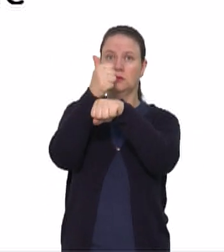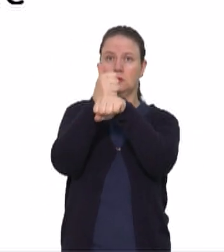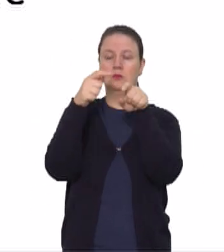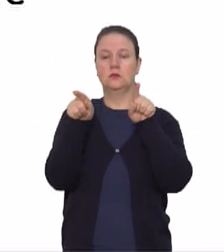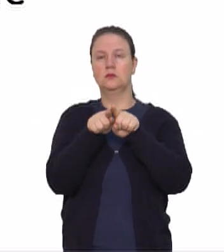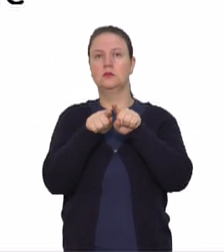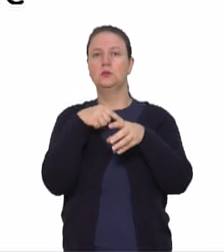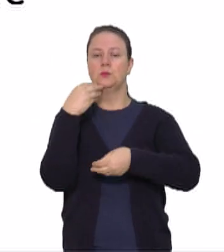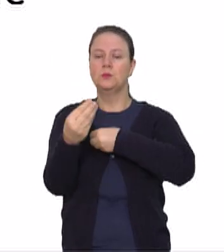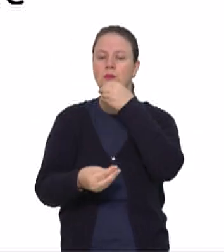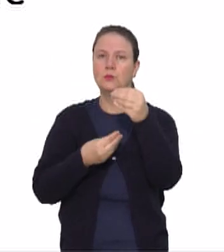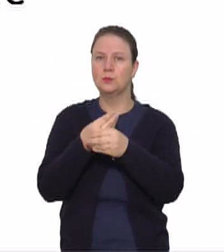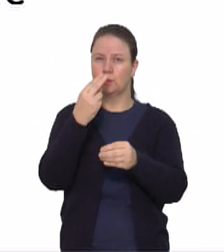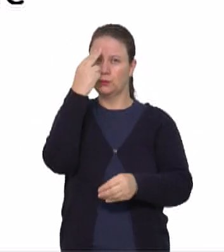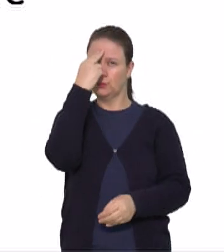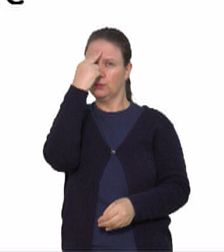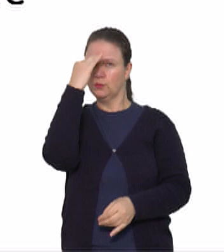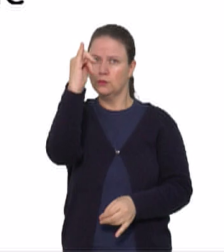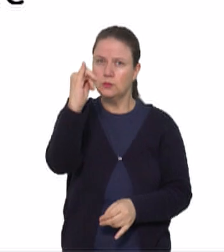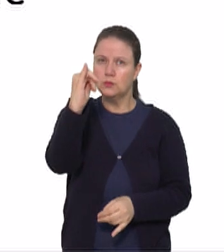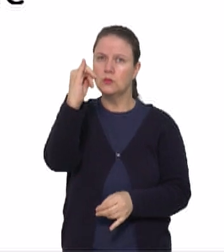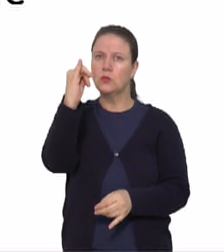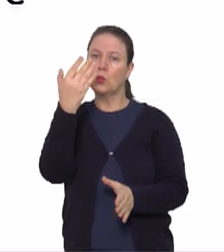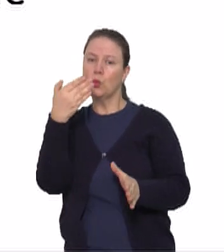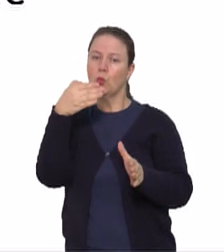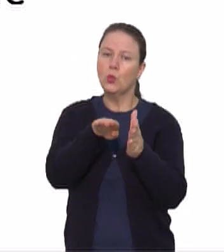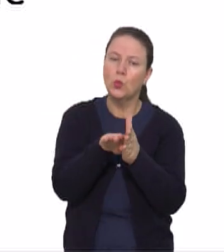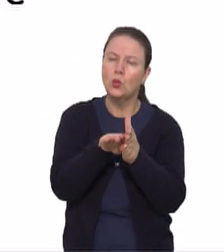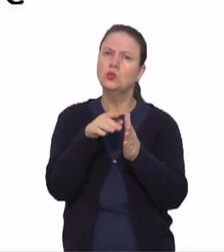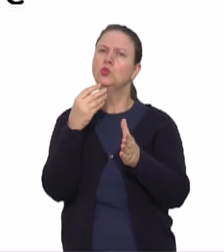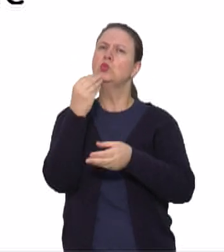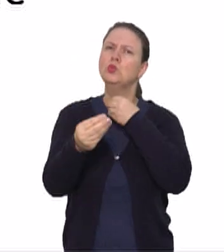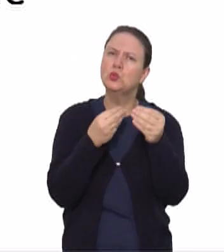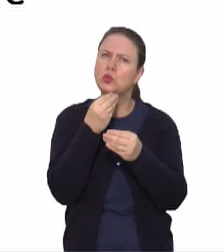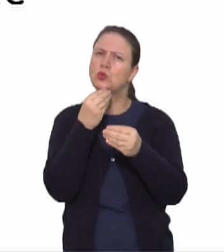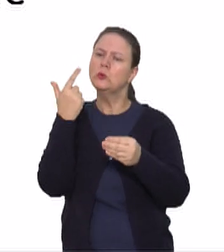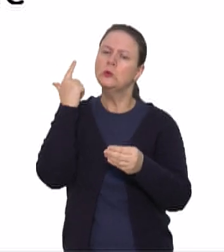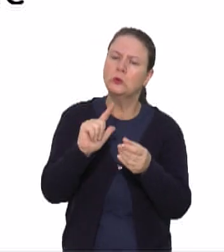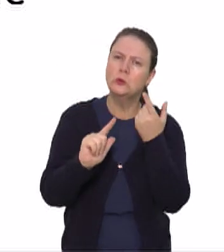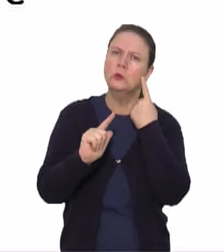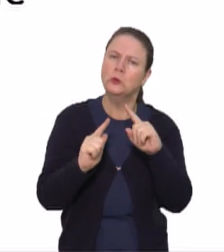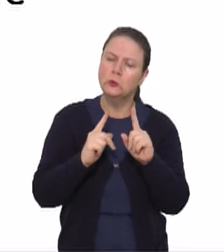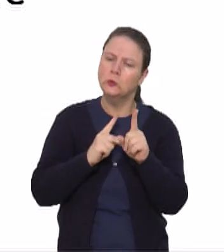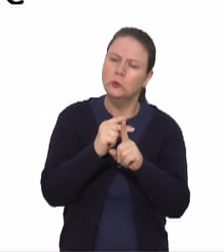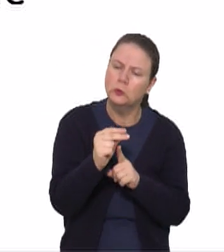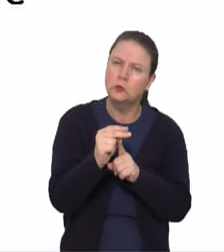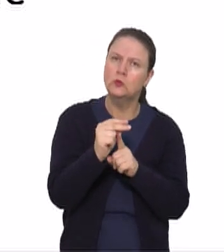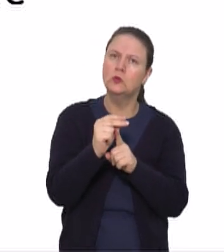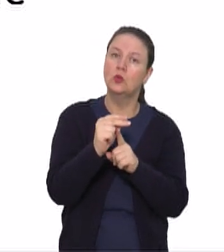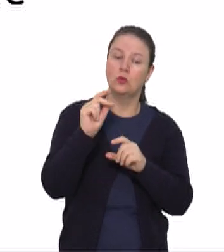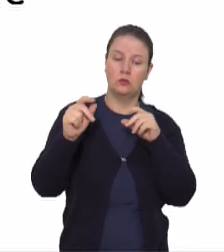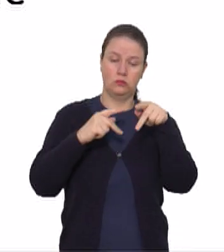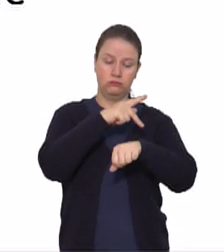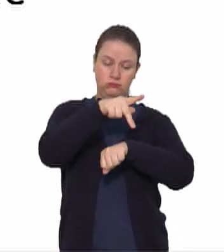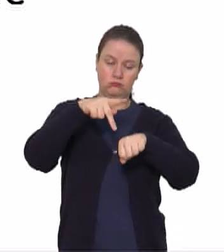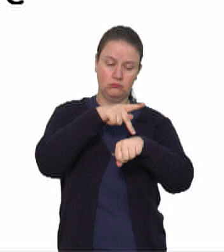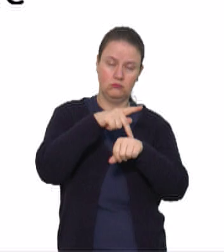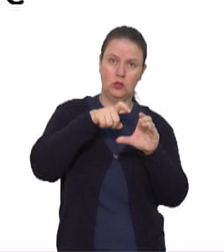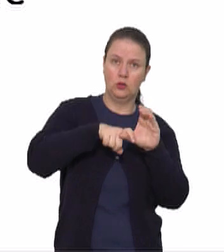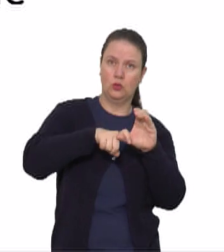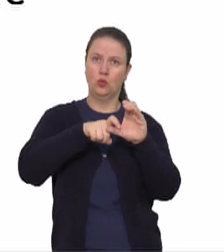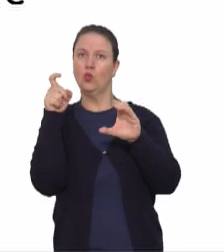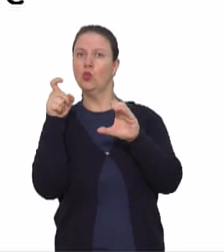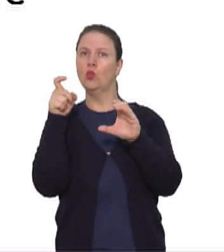o Haiti chegou, né, a ser uma colônia e como ele se tornou, né, um país independente. Então a gente vai ver todo